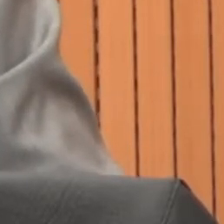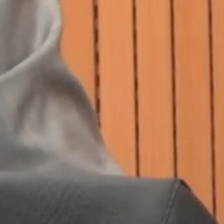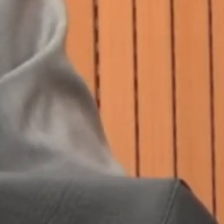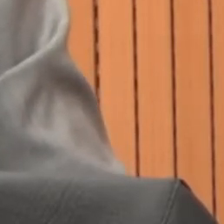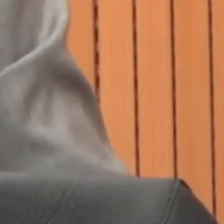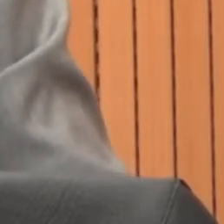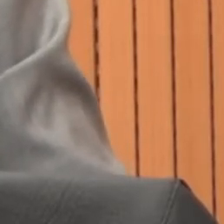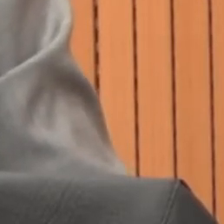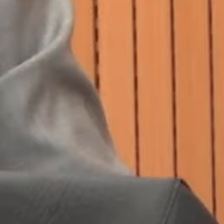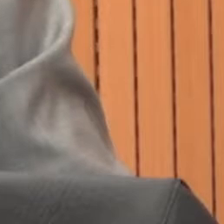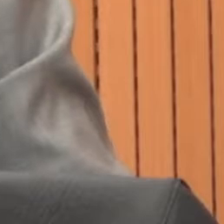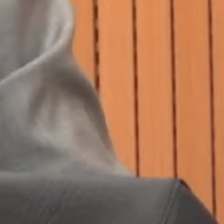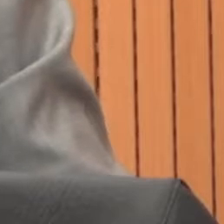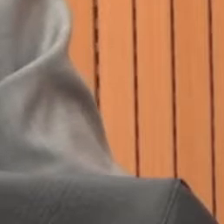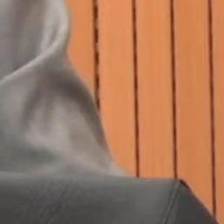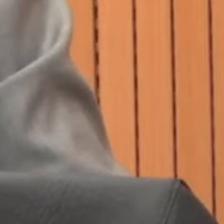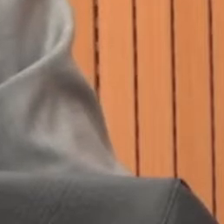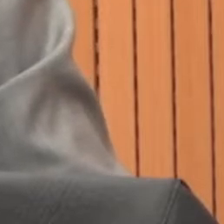ensino.